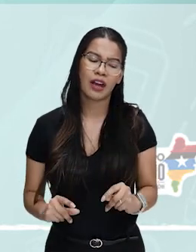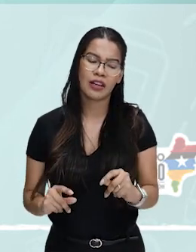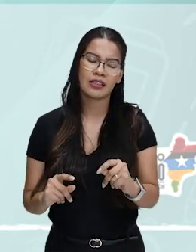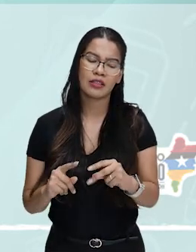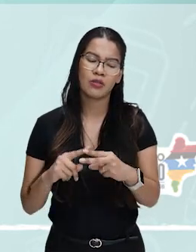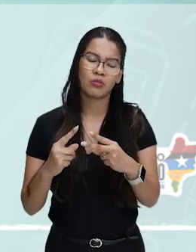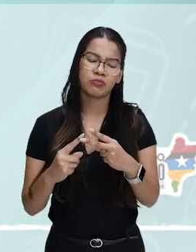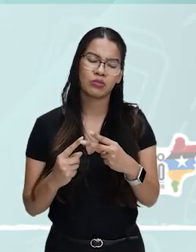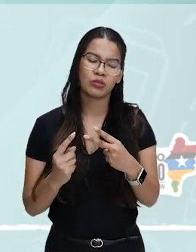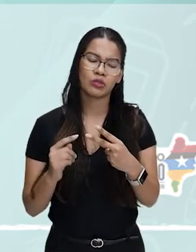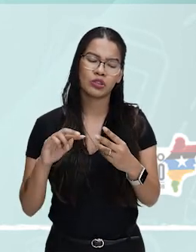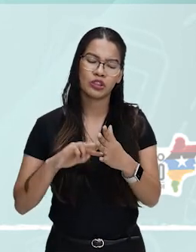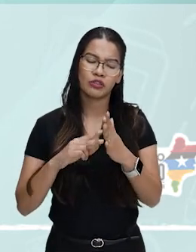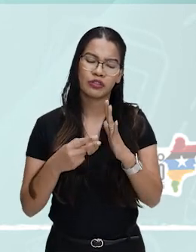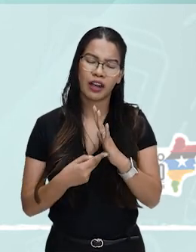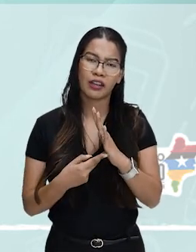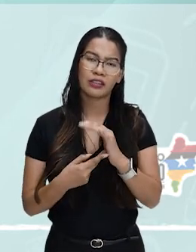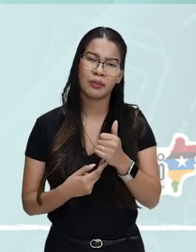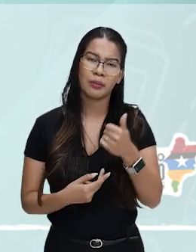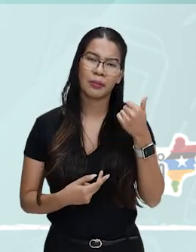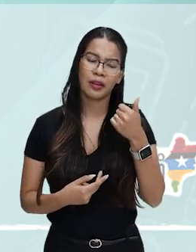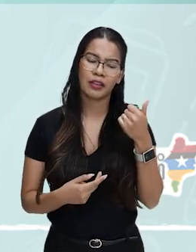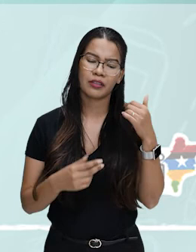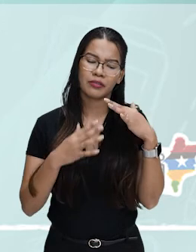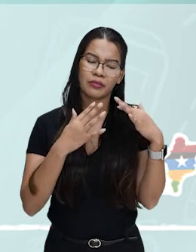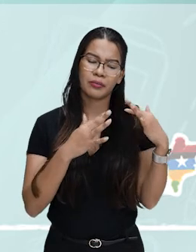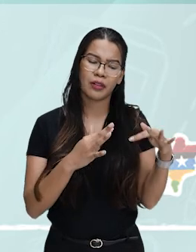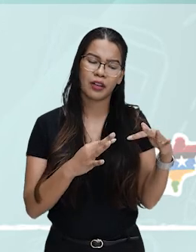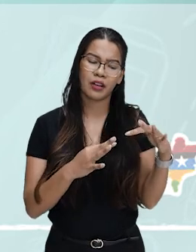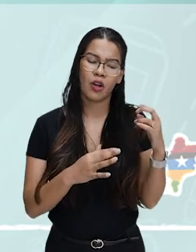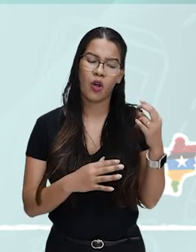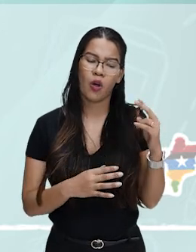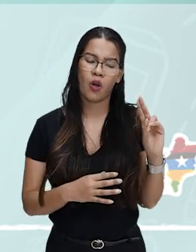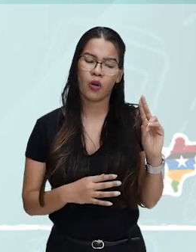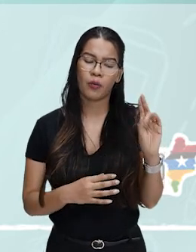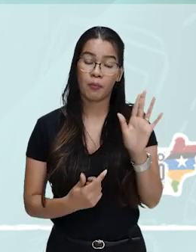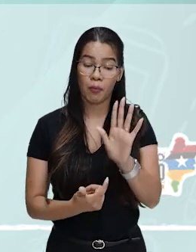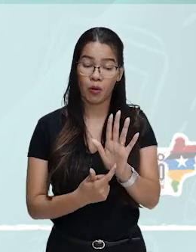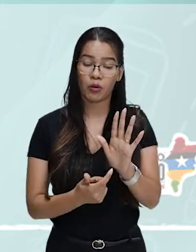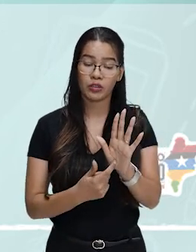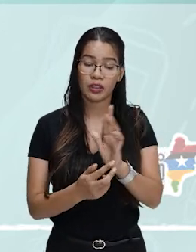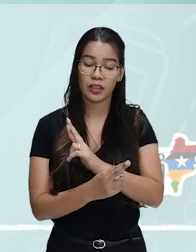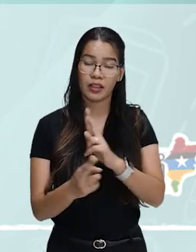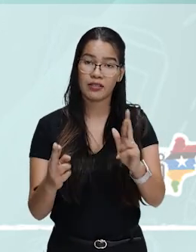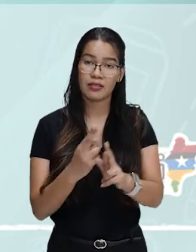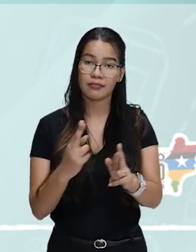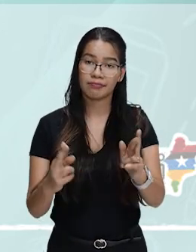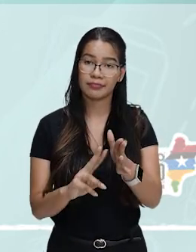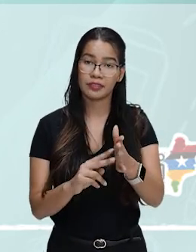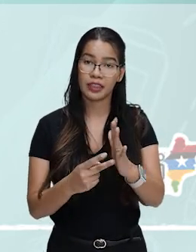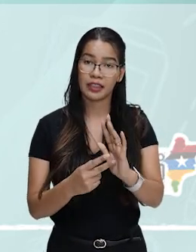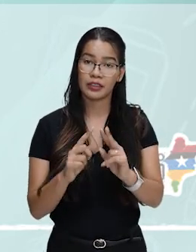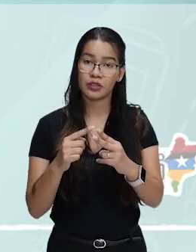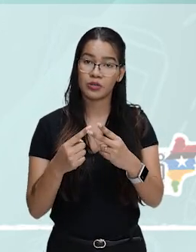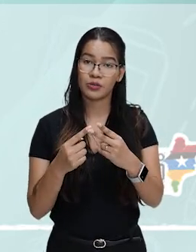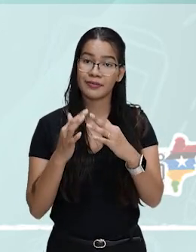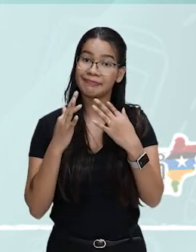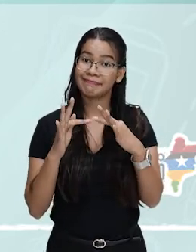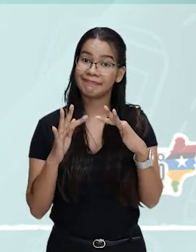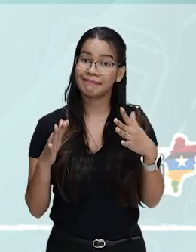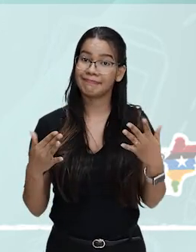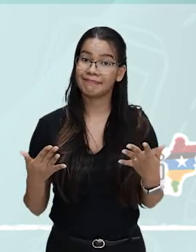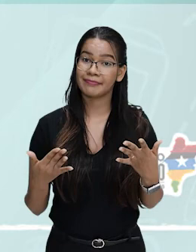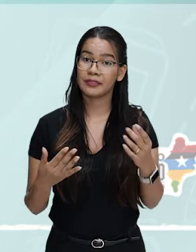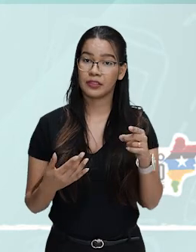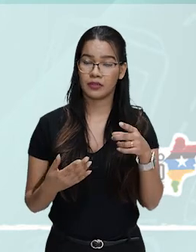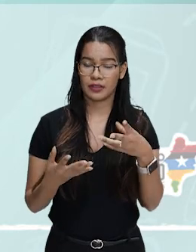sentido da primeira fase? Ou vai evidenciar uma relação de sentido entre as duas partes? Aí